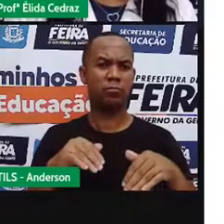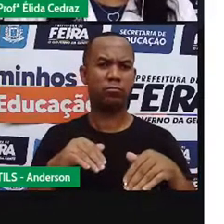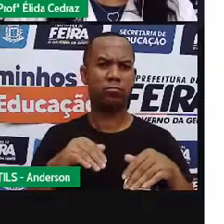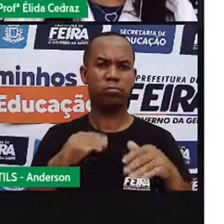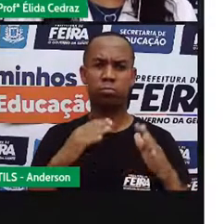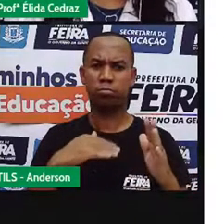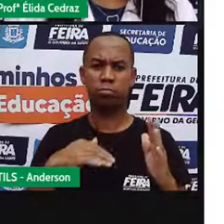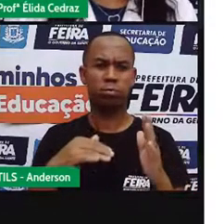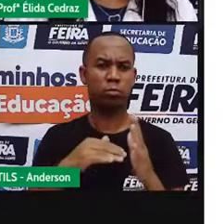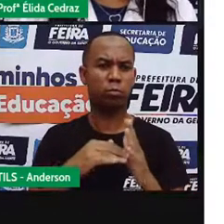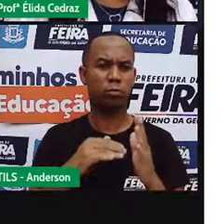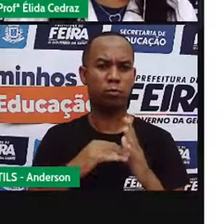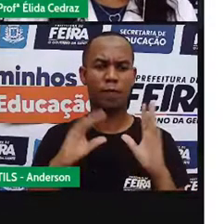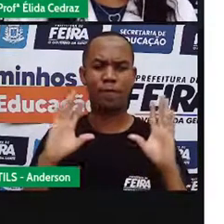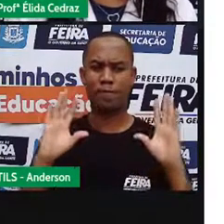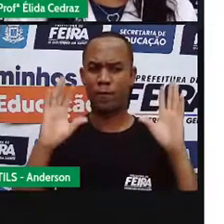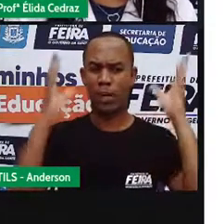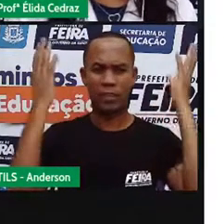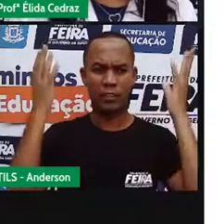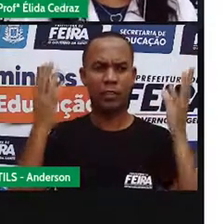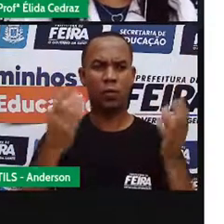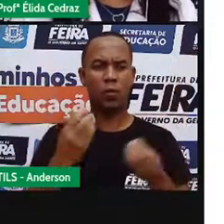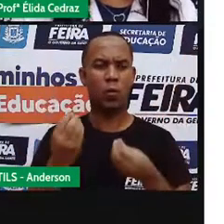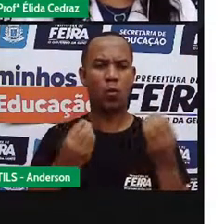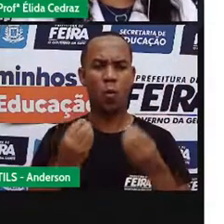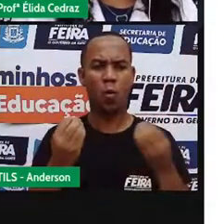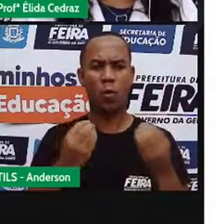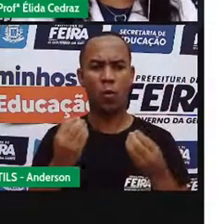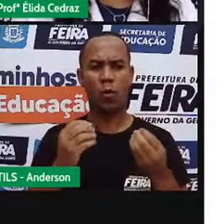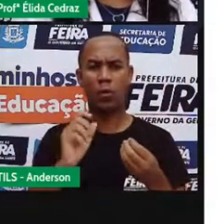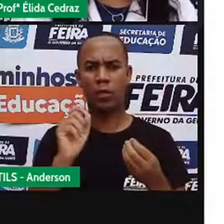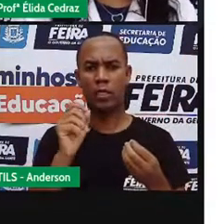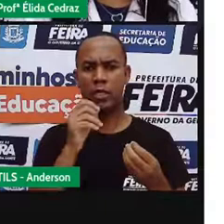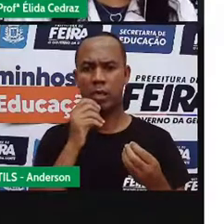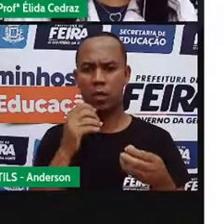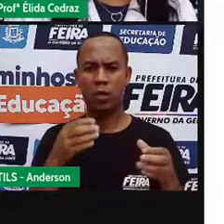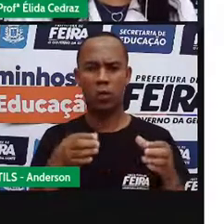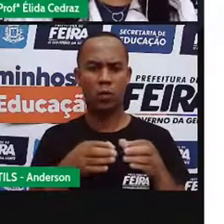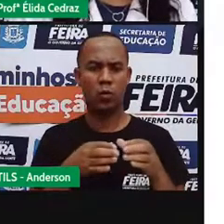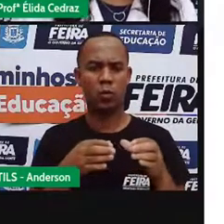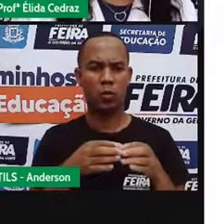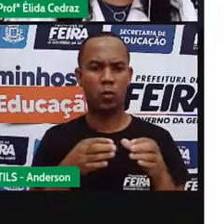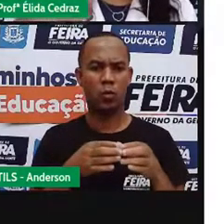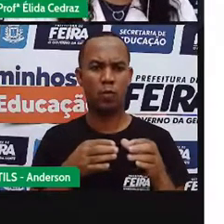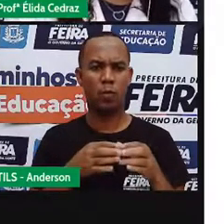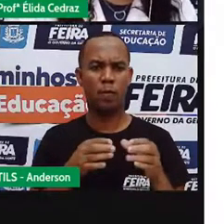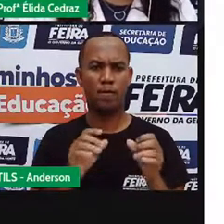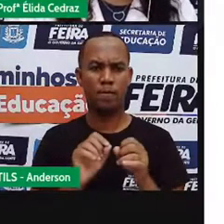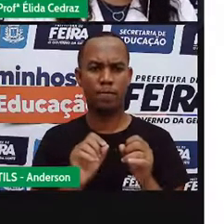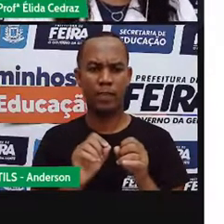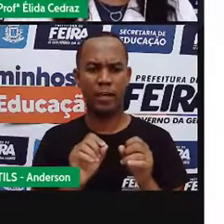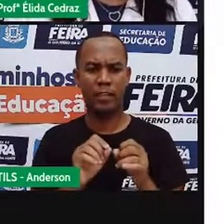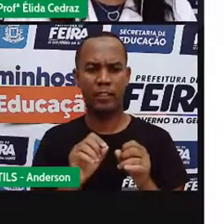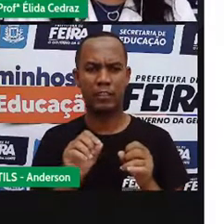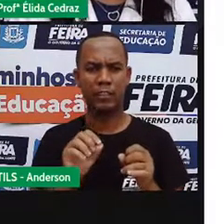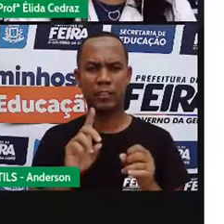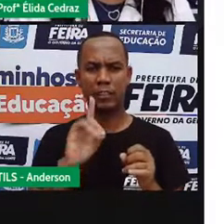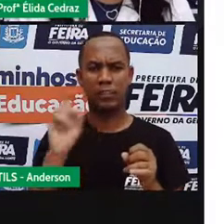aeronáutica. A festa cívica é aquela em que as forças armadas fazem parte daquela